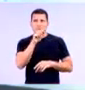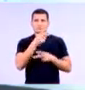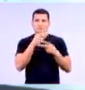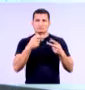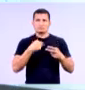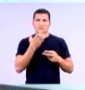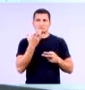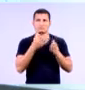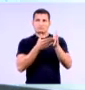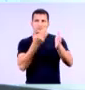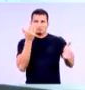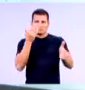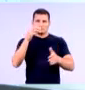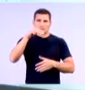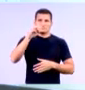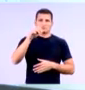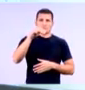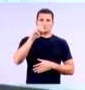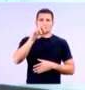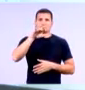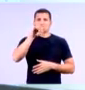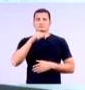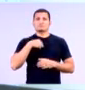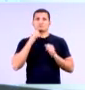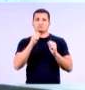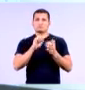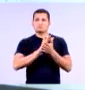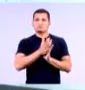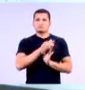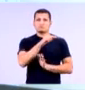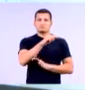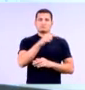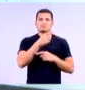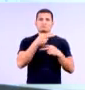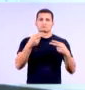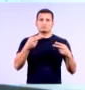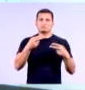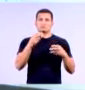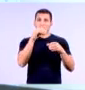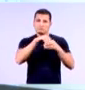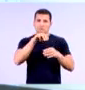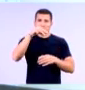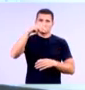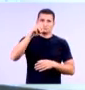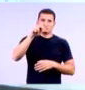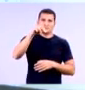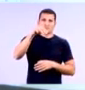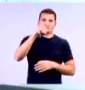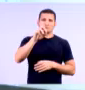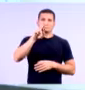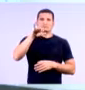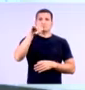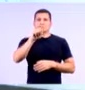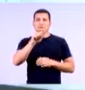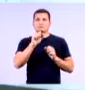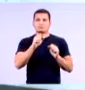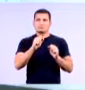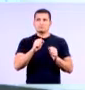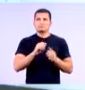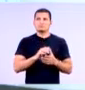memória. Então eu posso destruir esse objeto na memória. A grande sacada é que eu não preciso fazer isso. Por